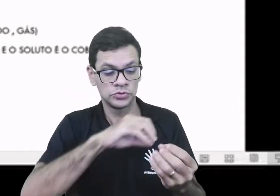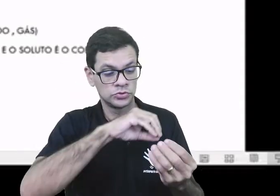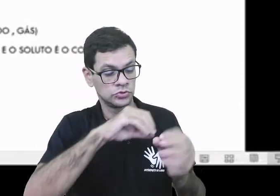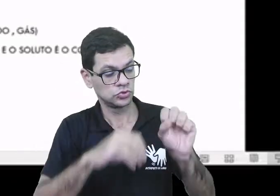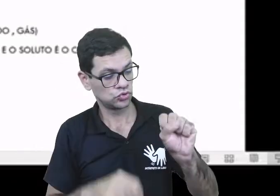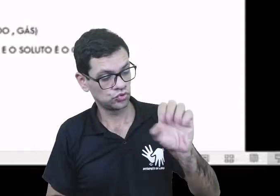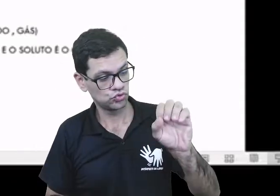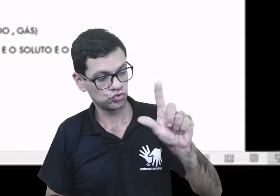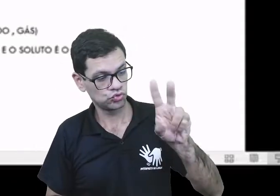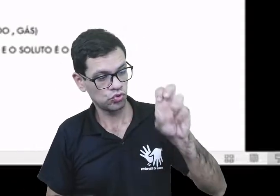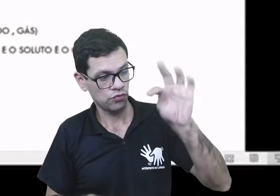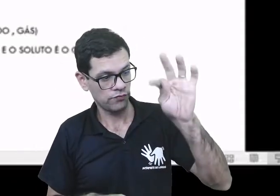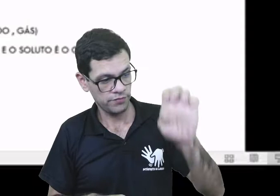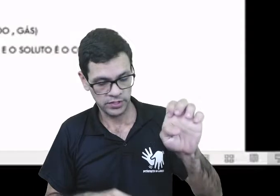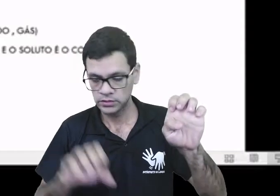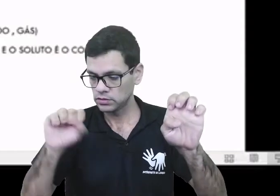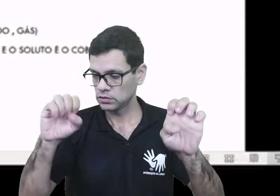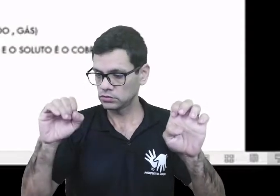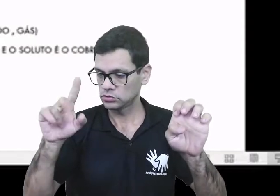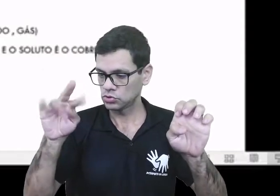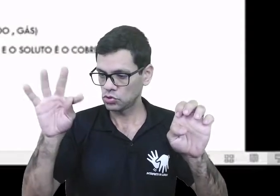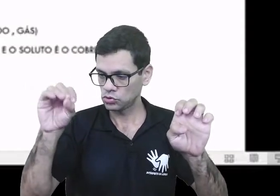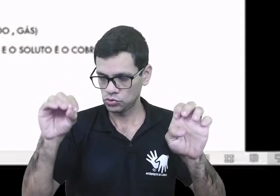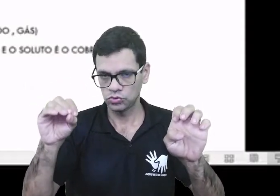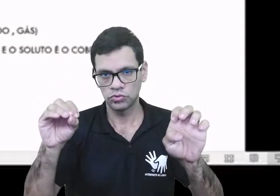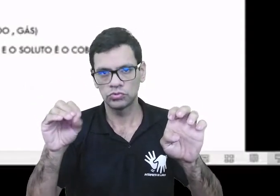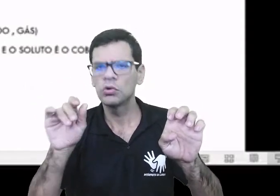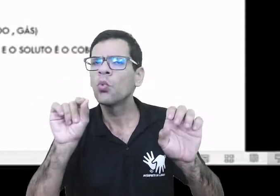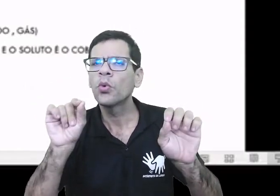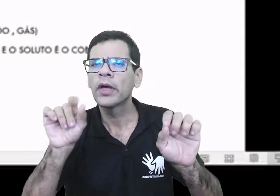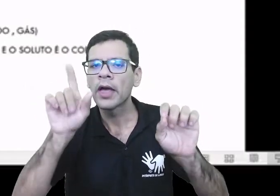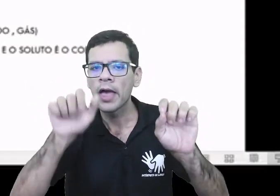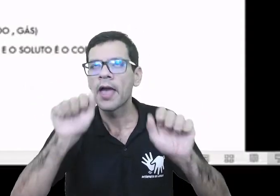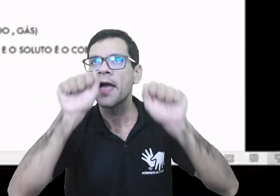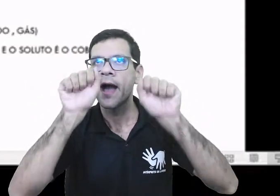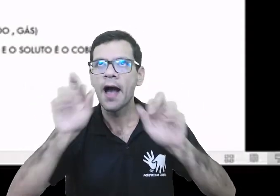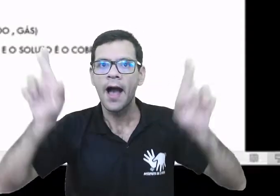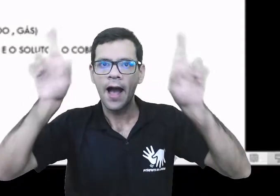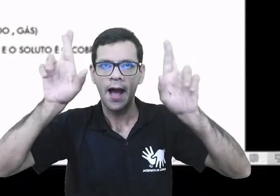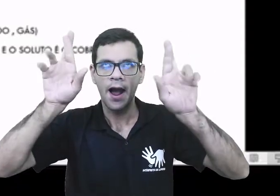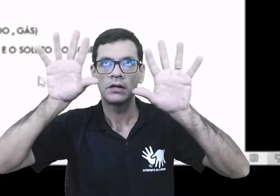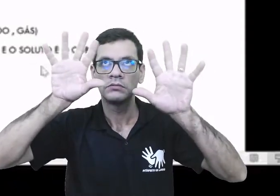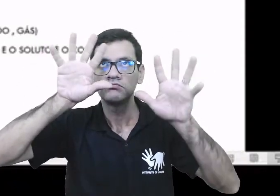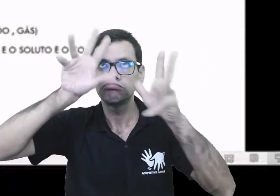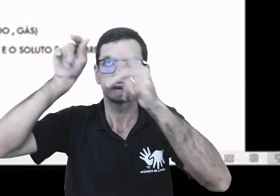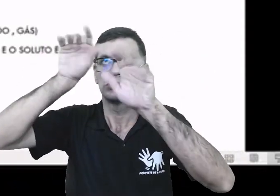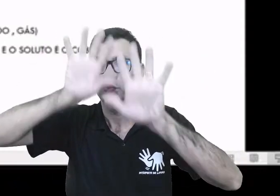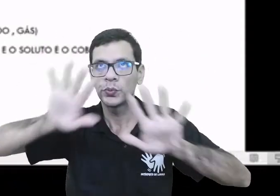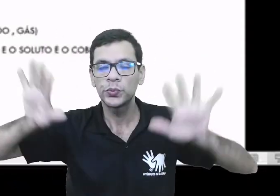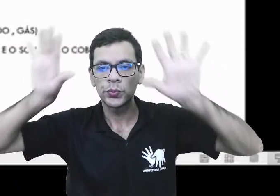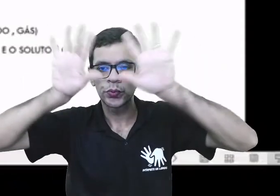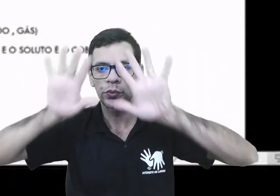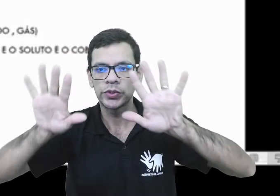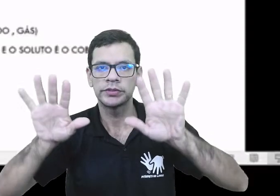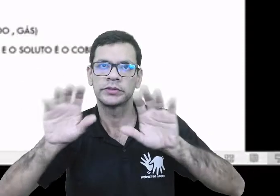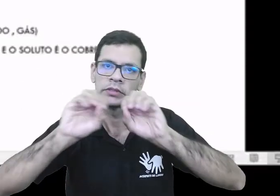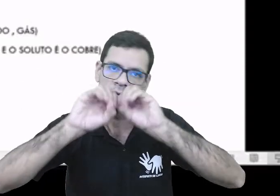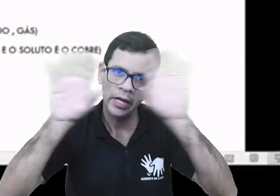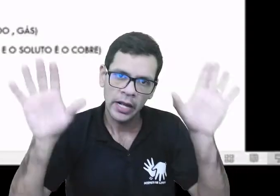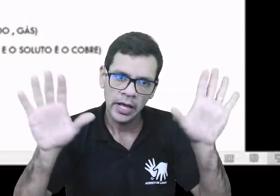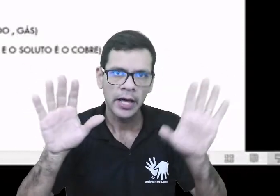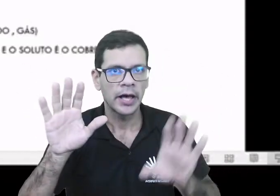estar no estado gasoso, que é o caso do ar atmosférico, com misturas gasosas que a gente pode ter. Claro, no ar atmosférico a gente